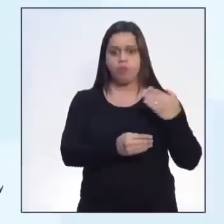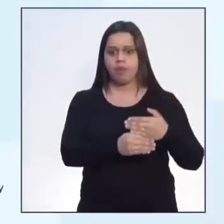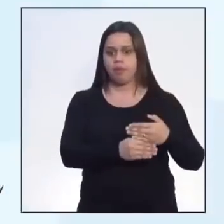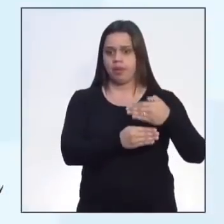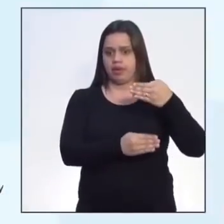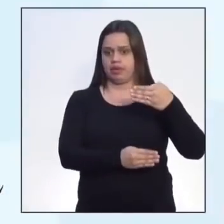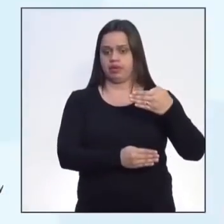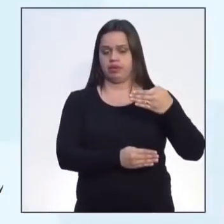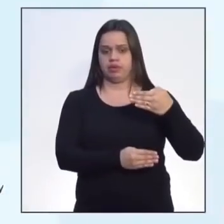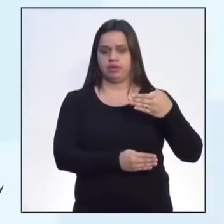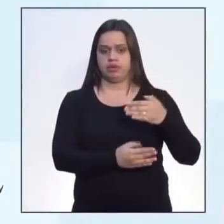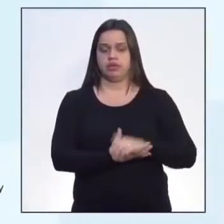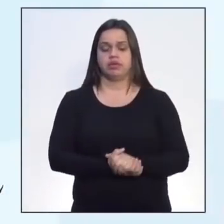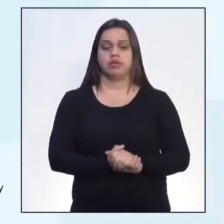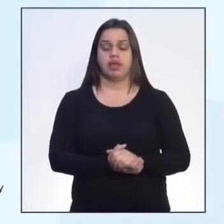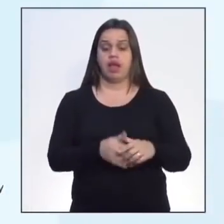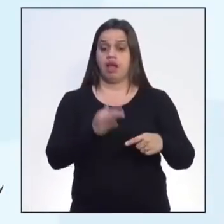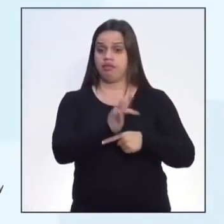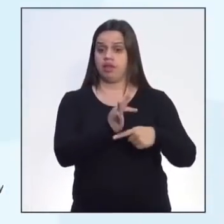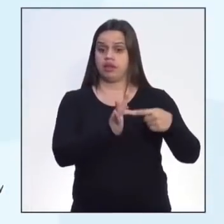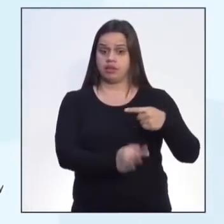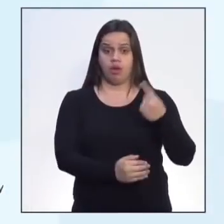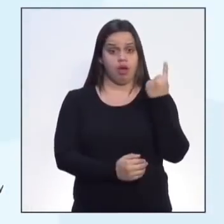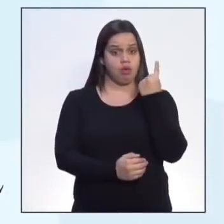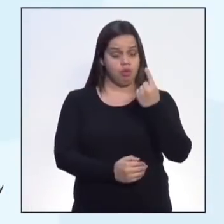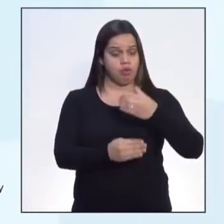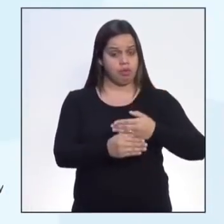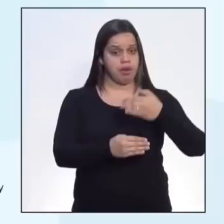A fração correspondente a uma parede será